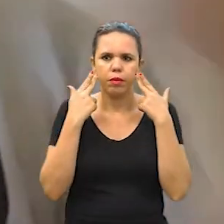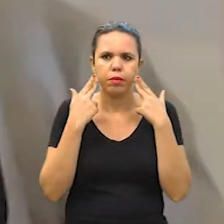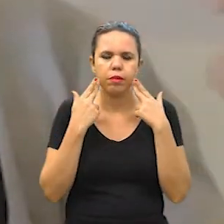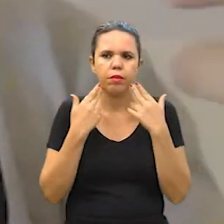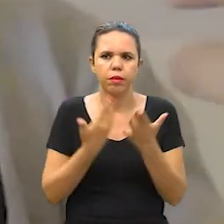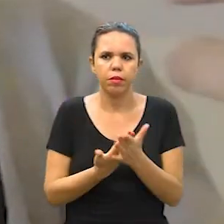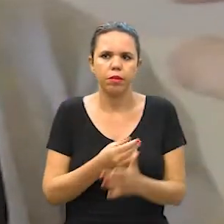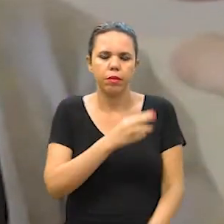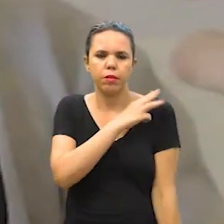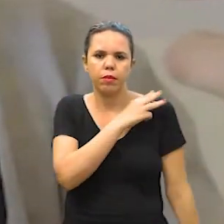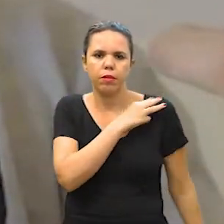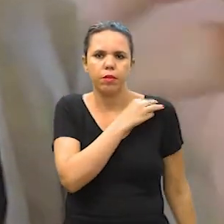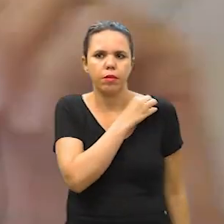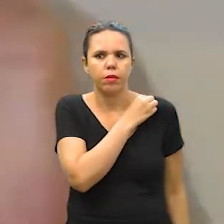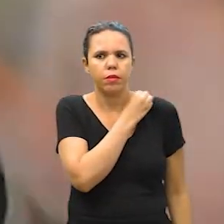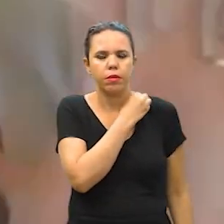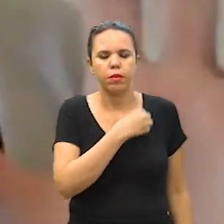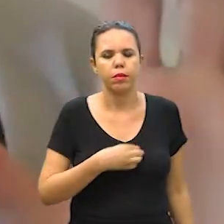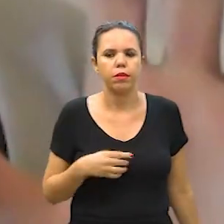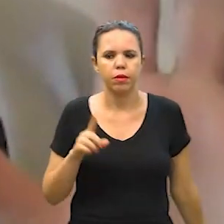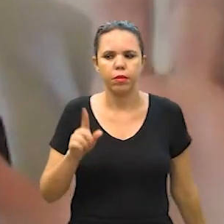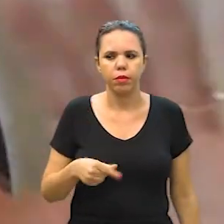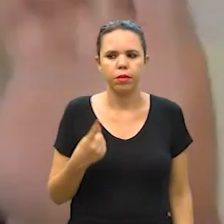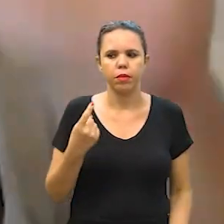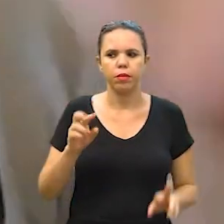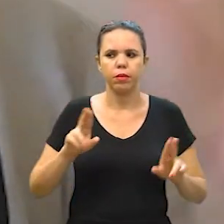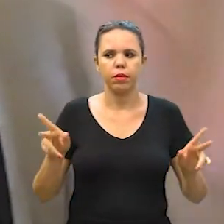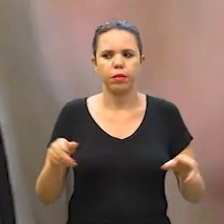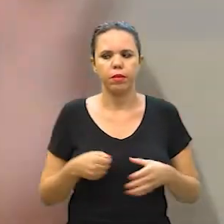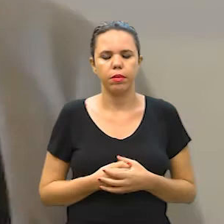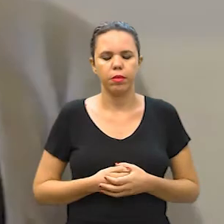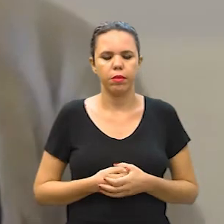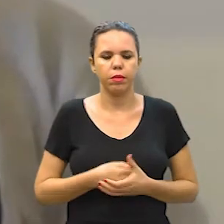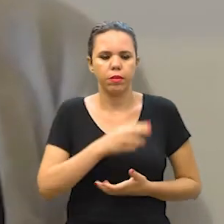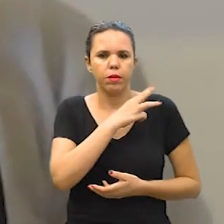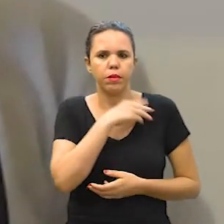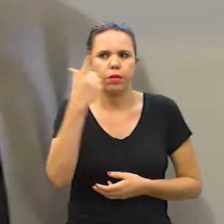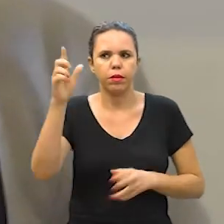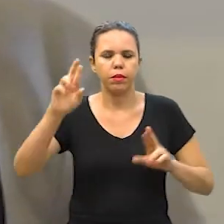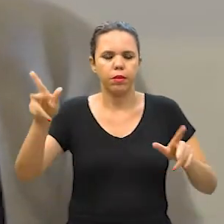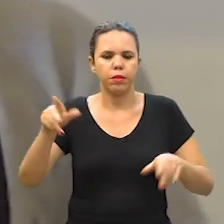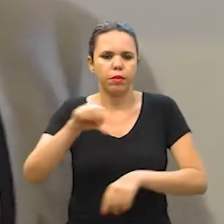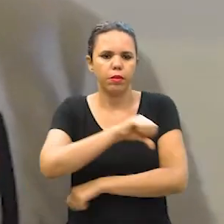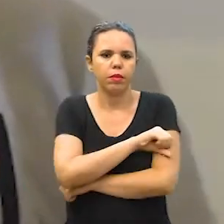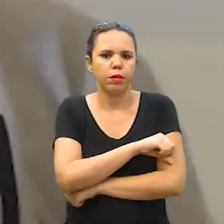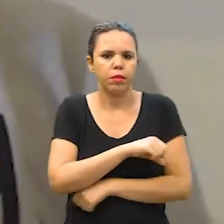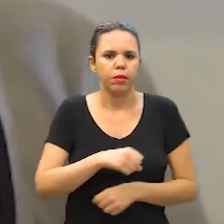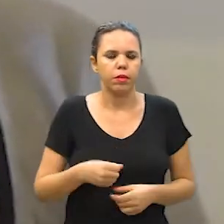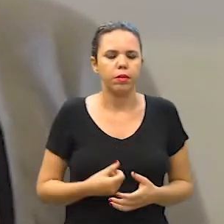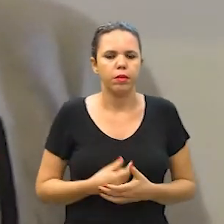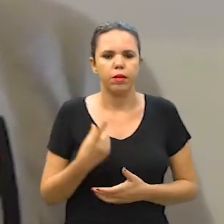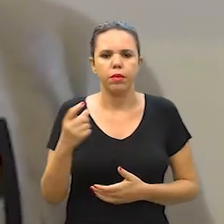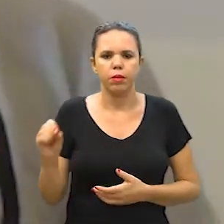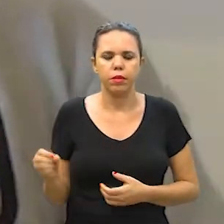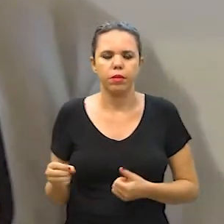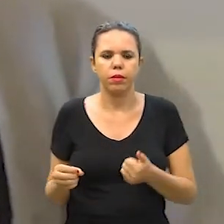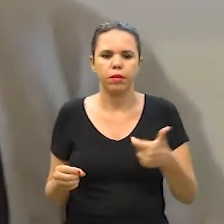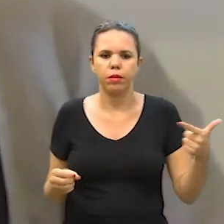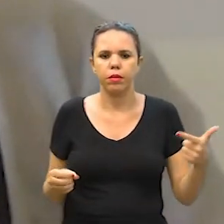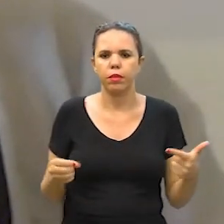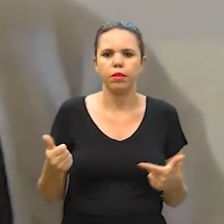do ensino médio. Então, essa é a única diferença. O ensino médio lá é o 9º ano, 10º,